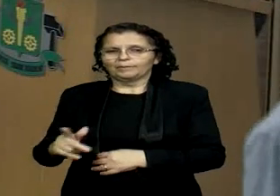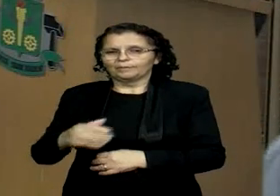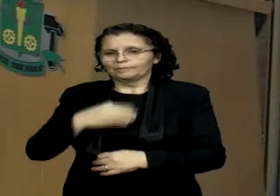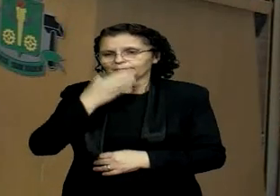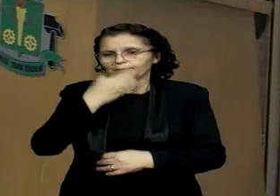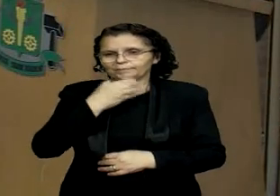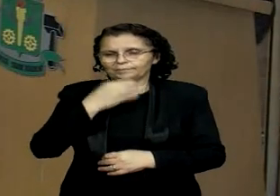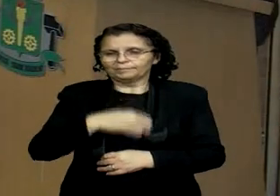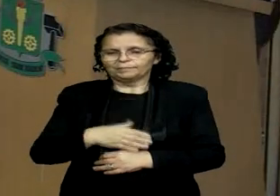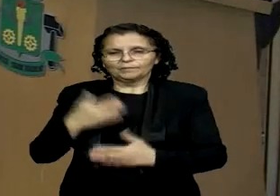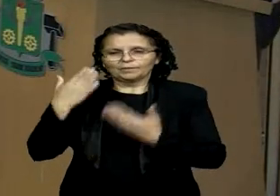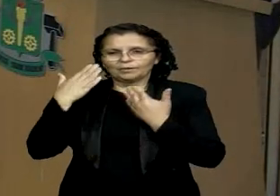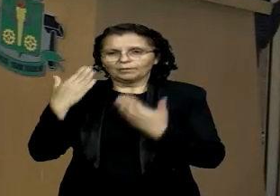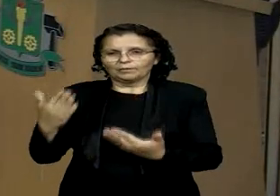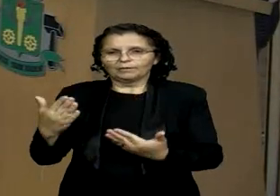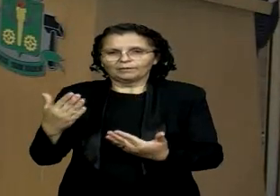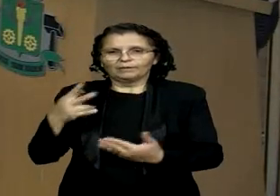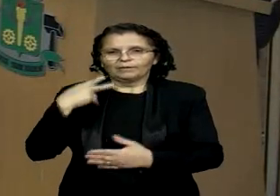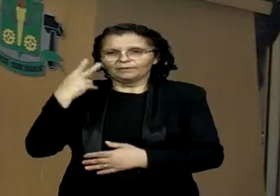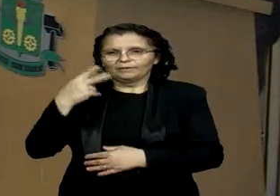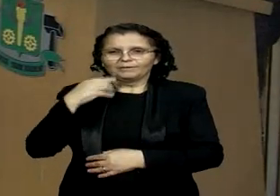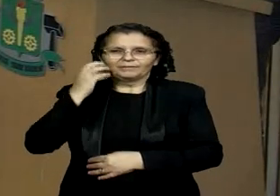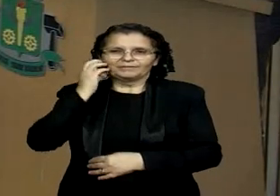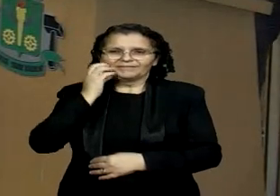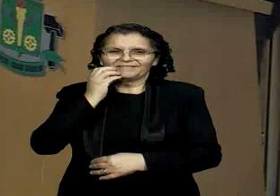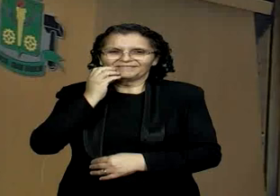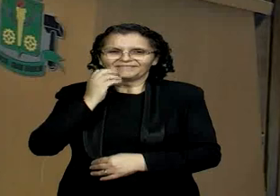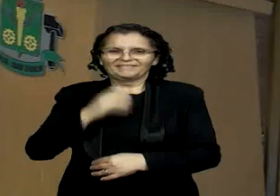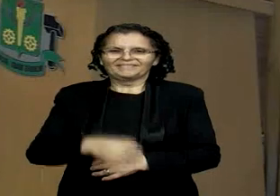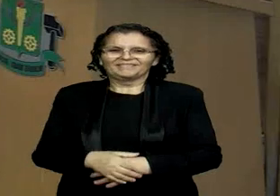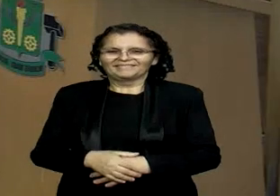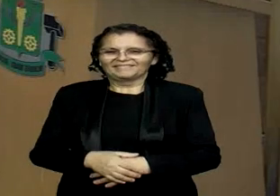Carmônio Bastos. Obrigado, vereador Emerson.